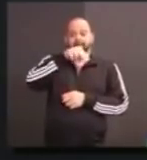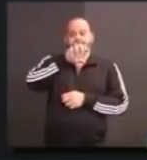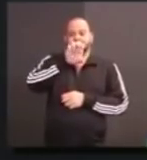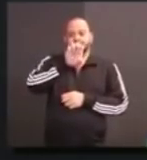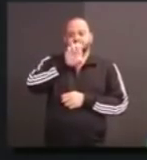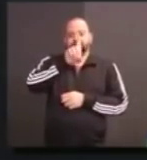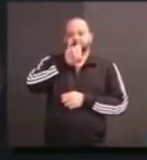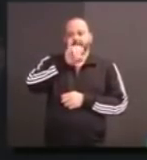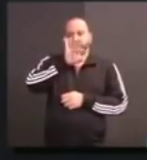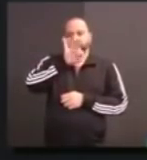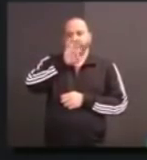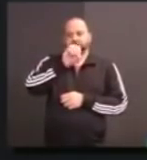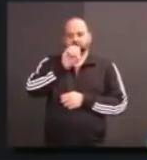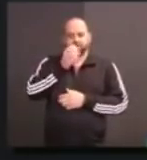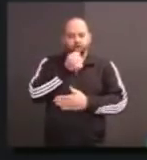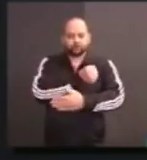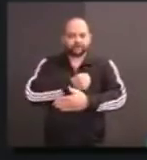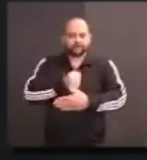muito bem.